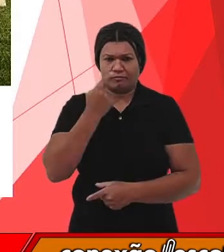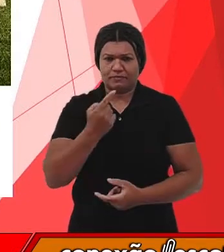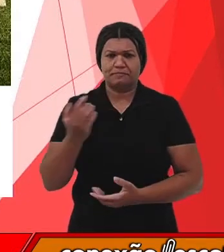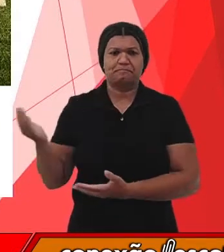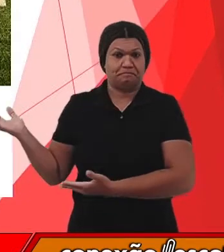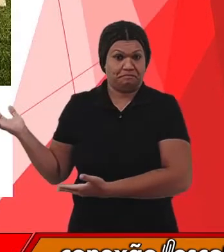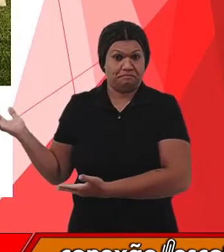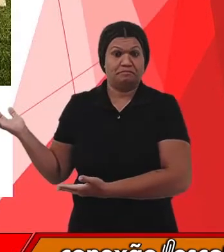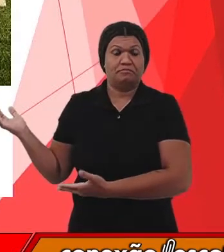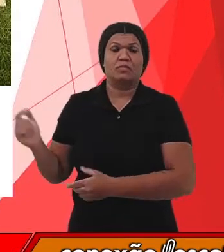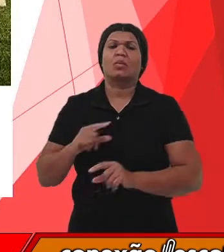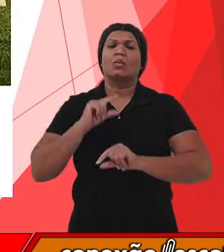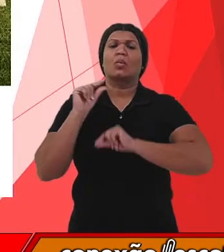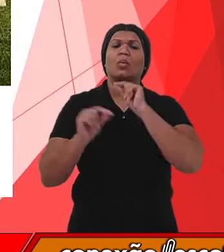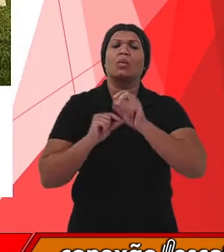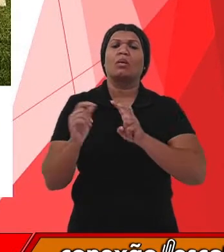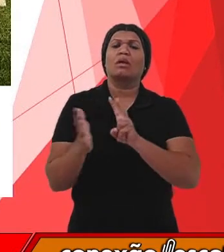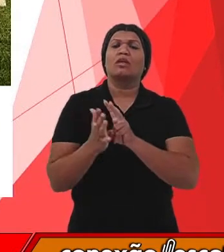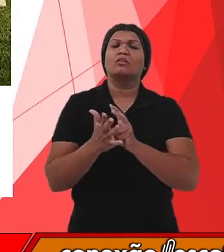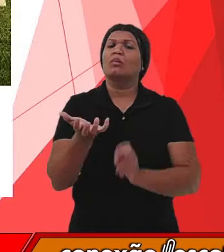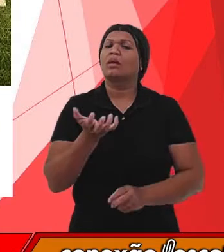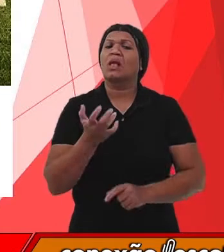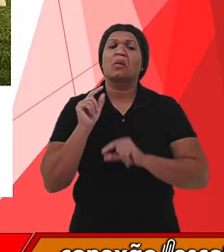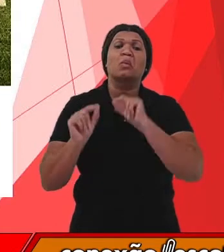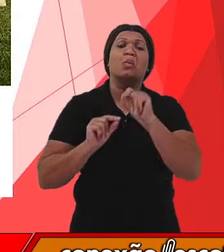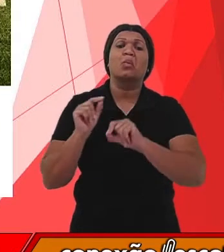E o que será que esses índios estão buscando?